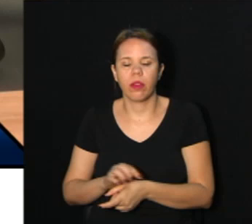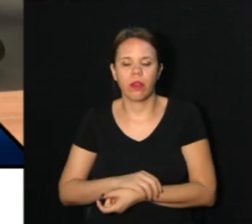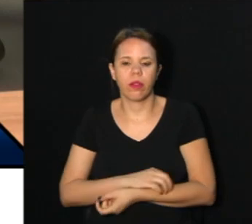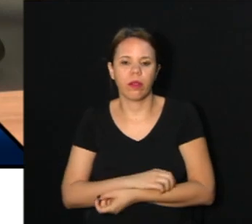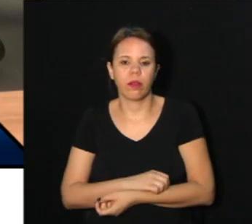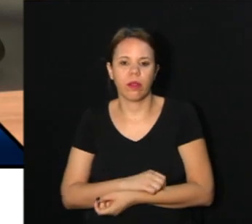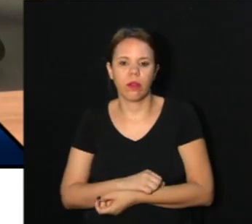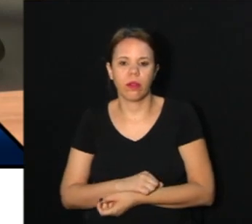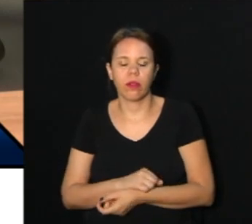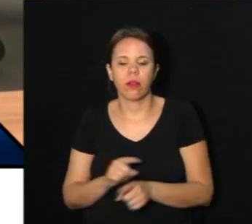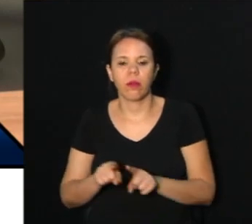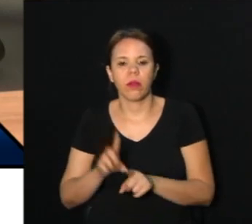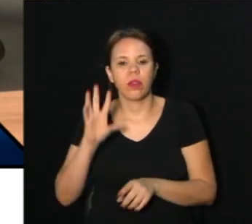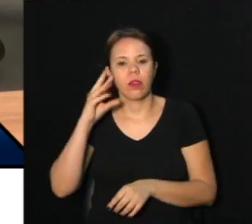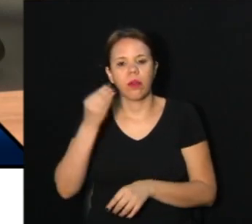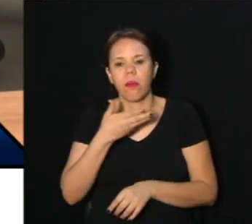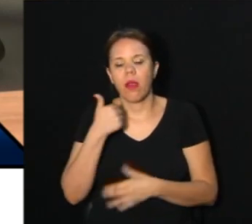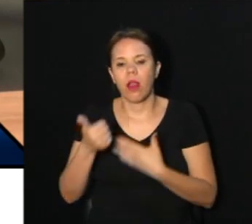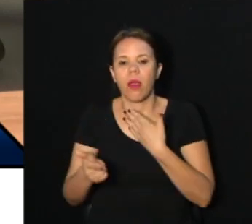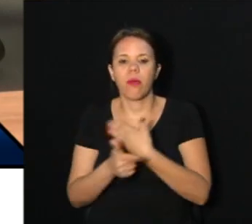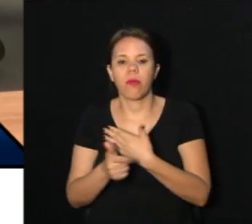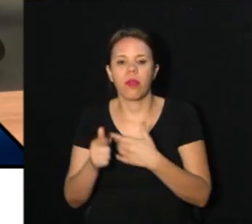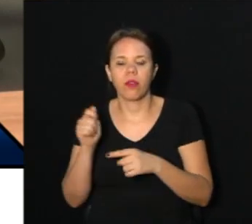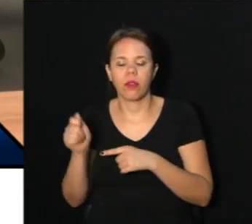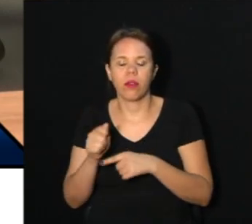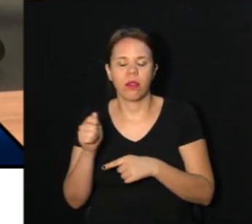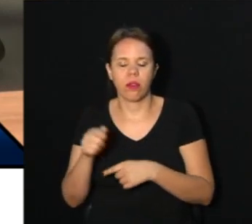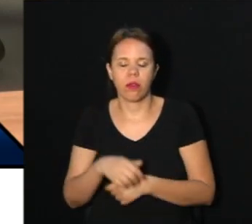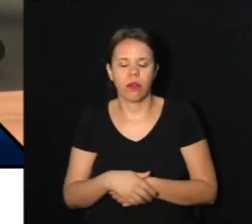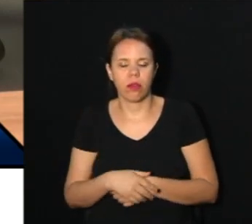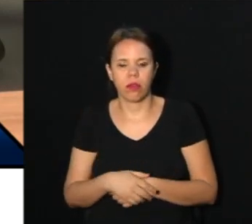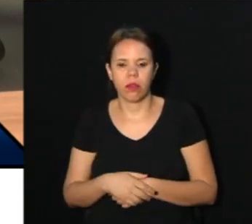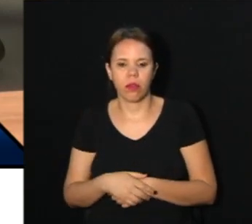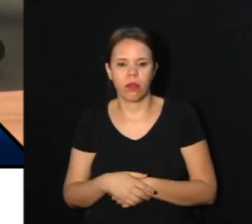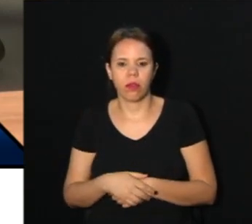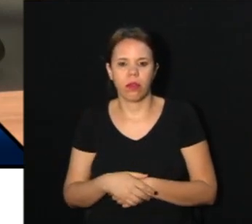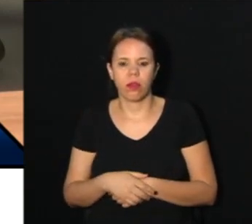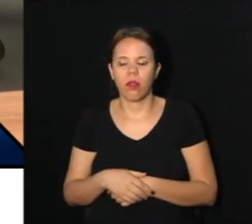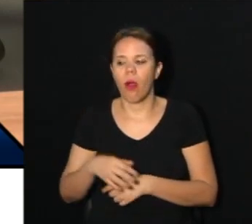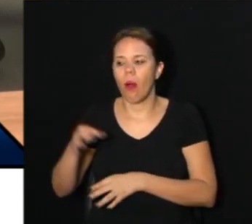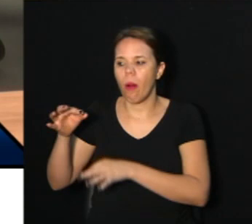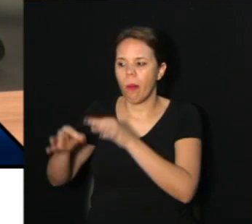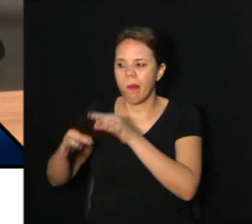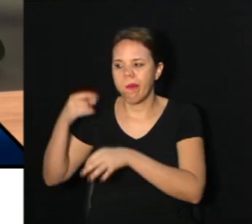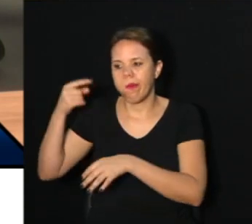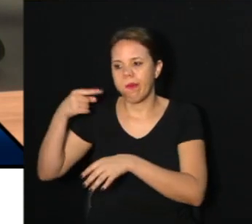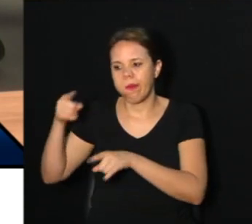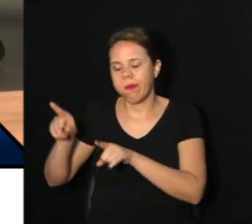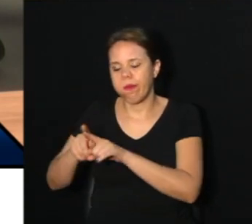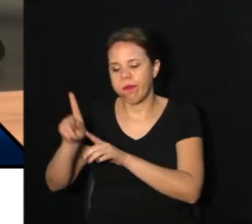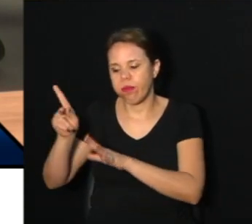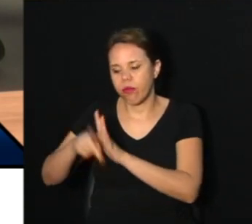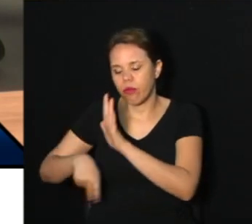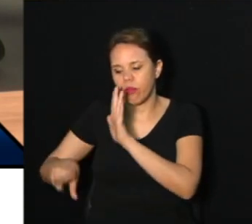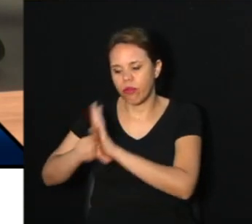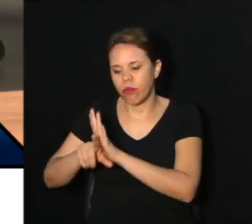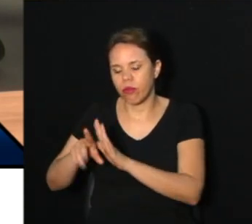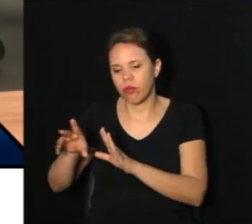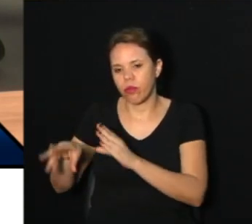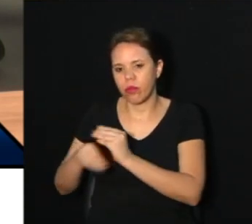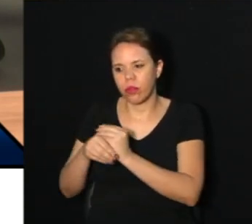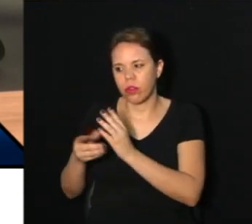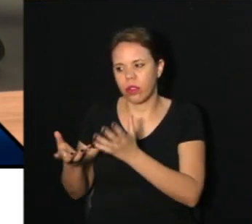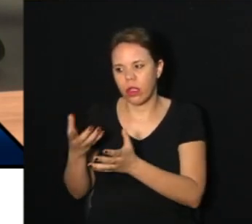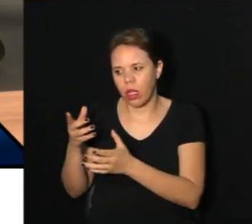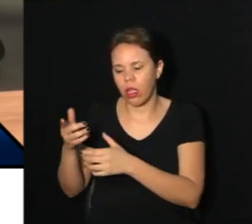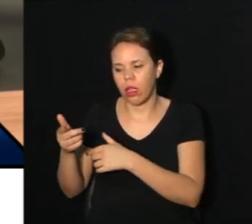por último, entender melhor o papel da associação, né, dos procuradores, colocadas no projeto de lei como